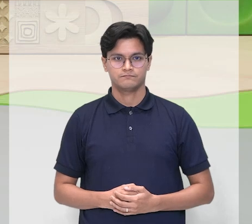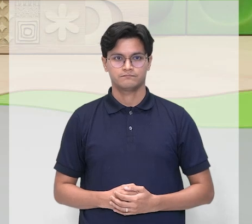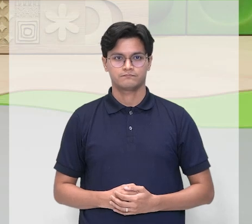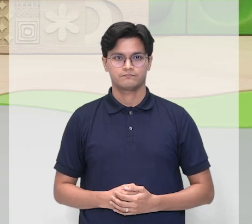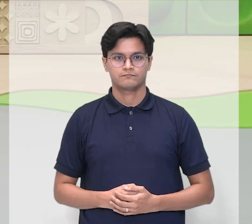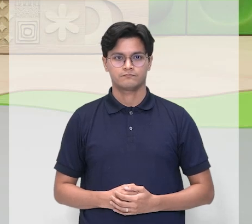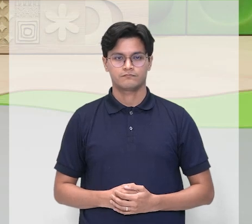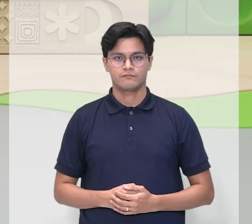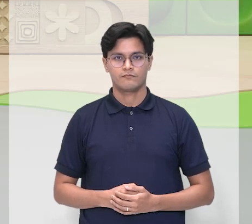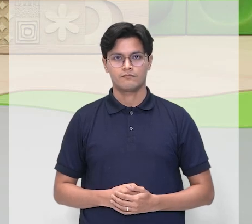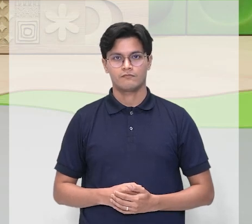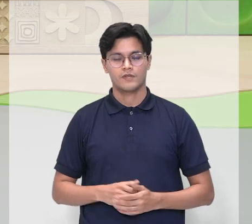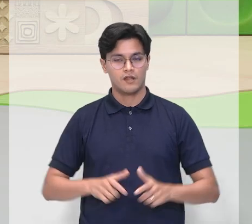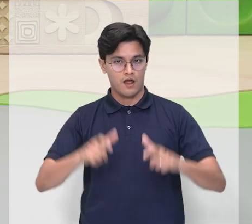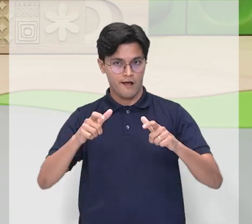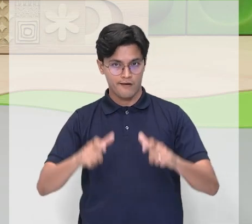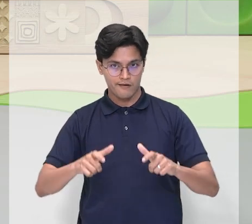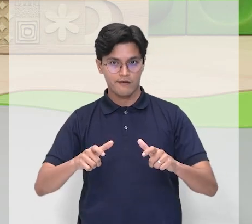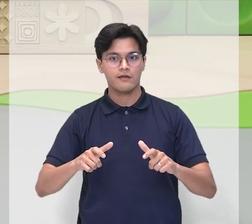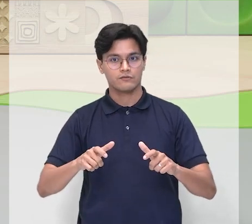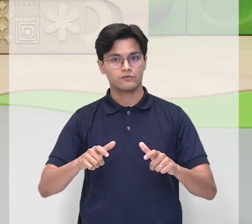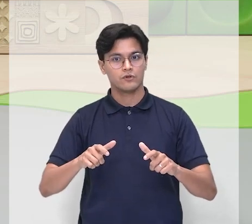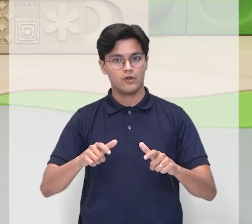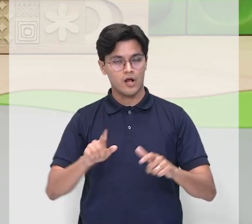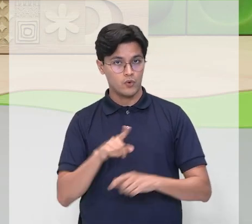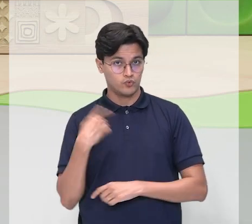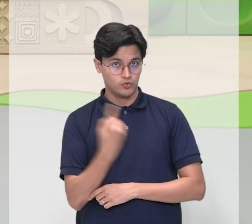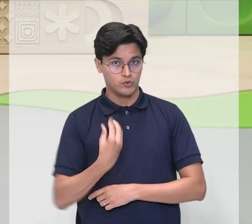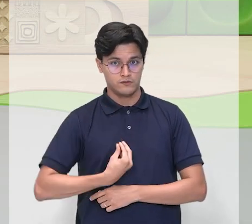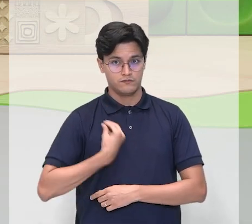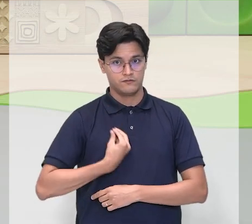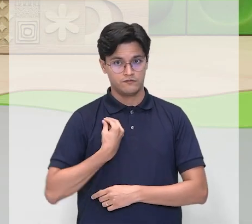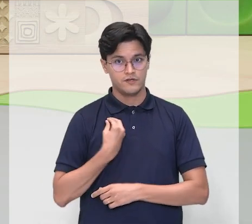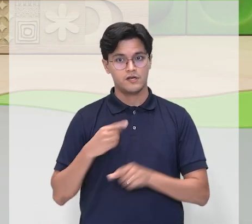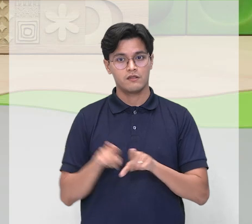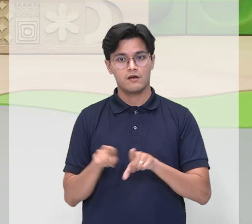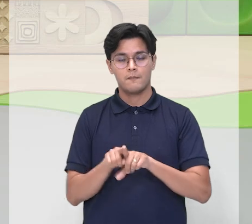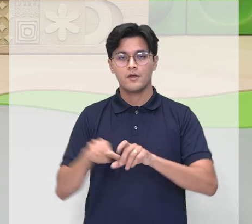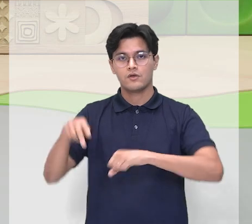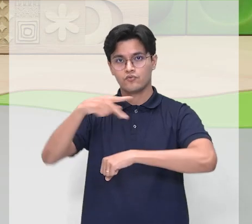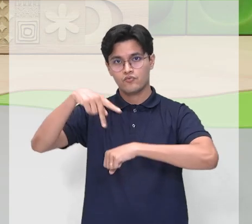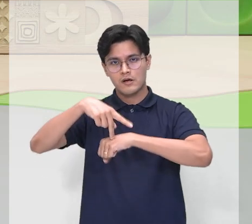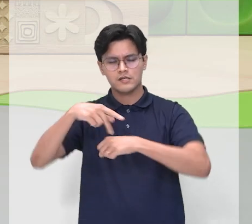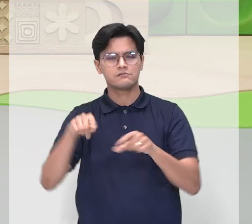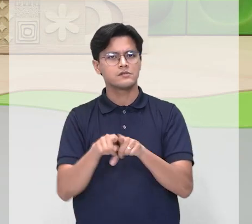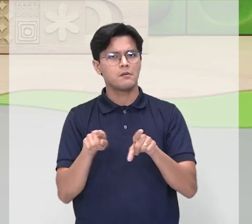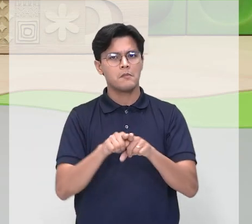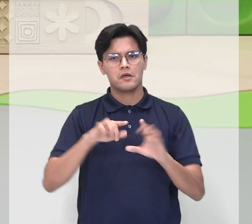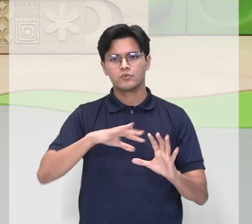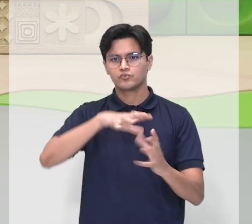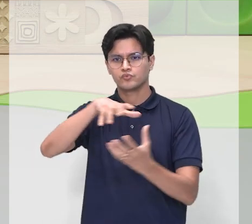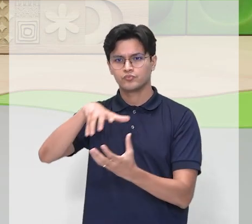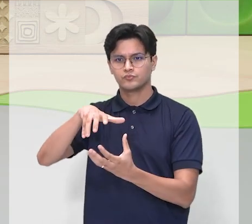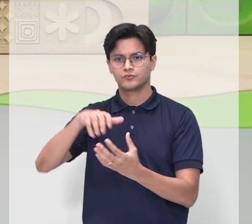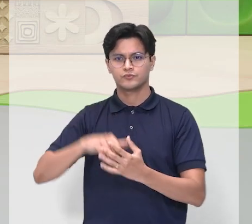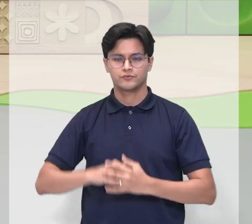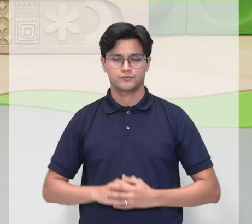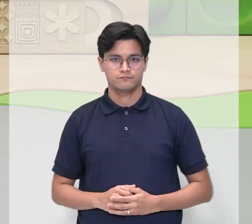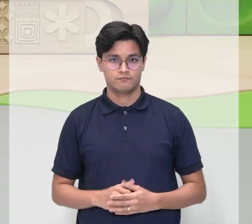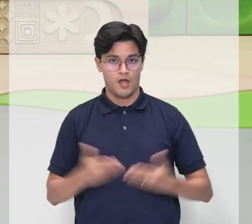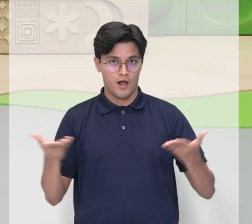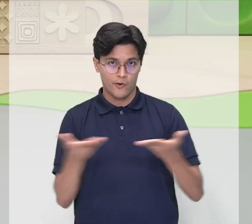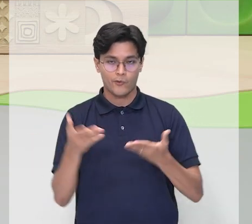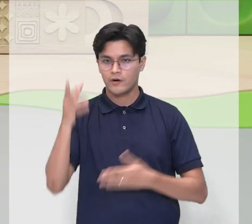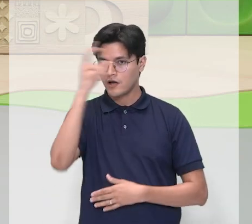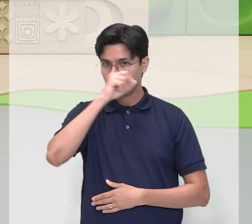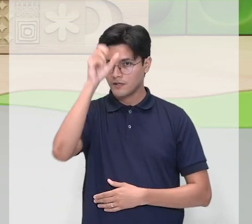nossa localidade, dentro do nosso país e englobando o mundo. Então, nós vamos aprender um